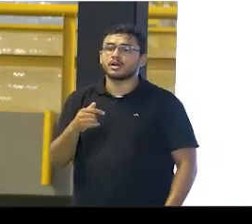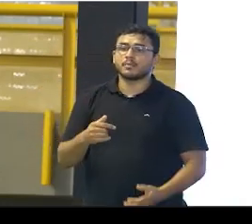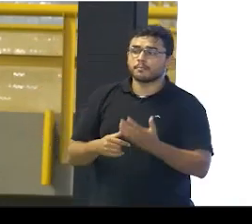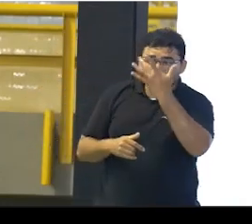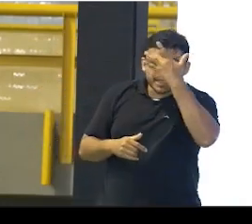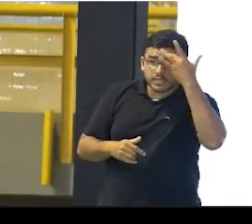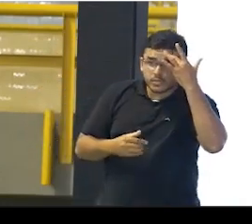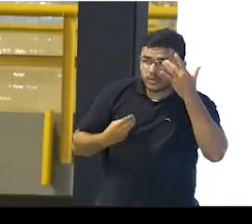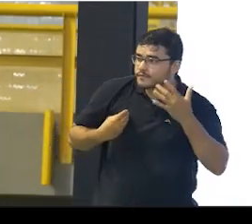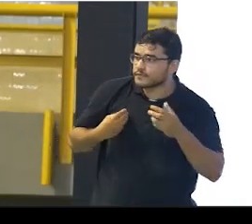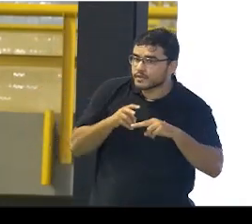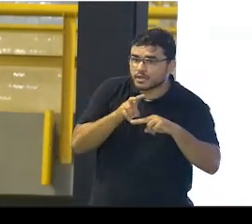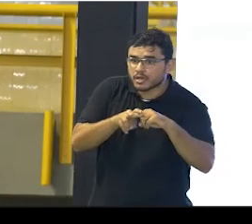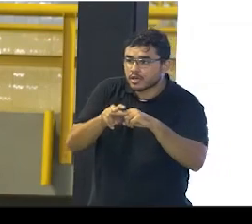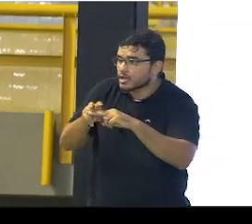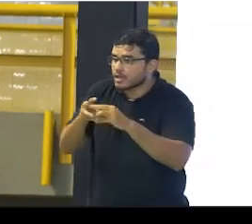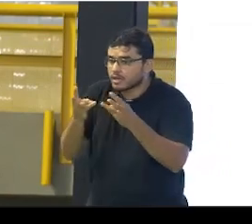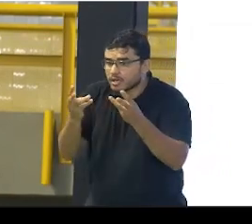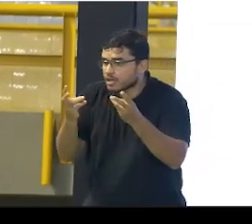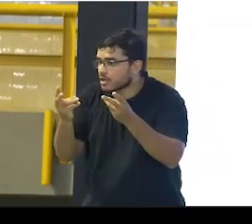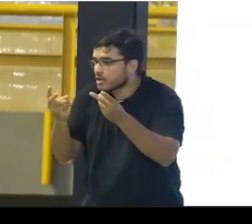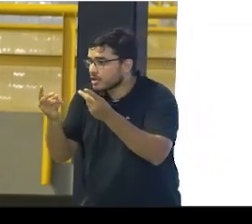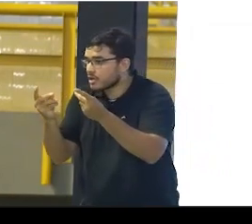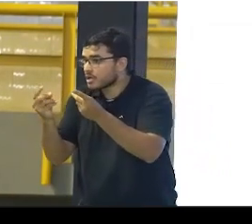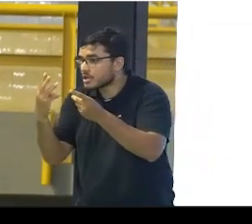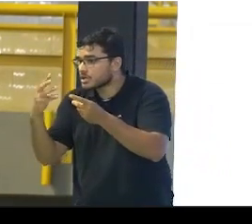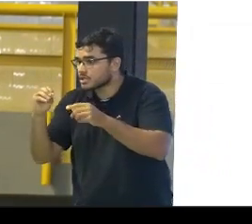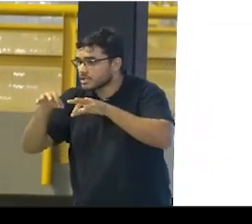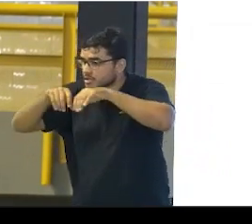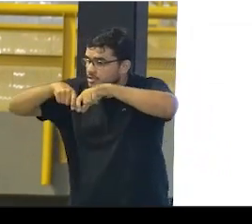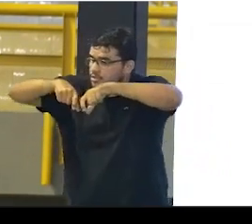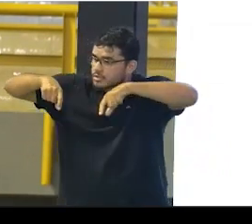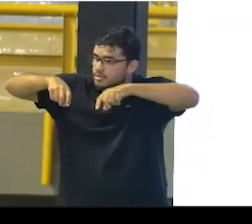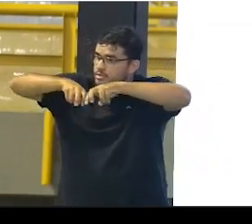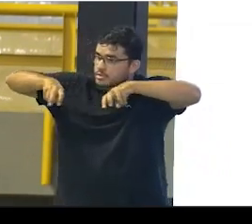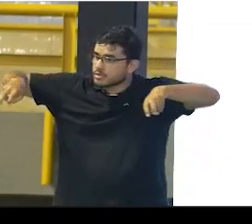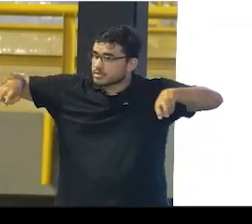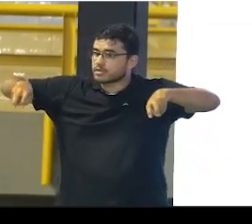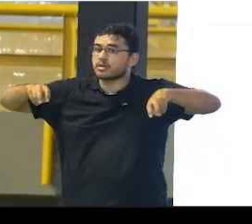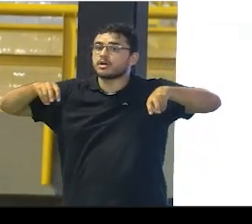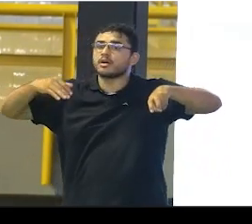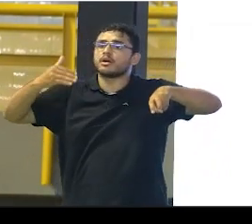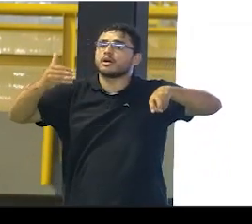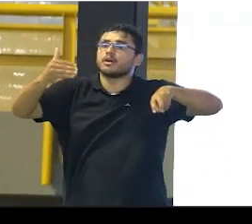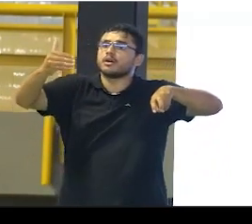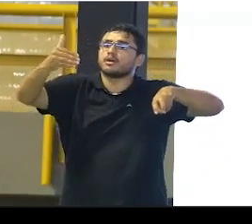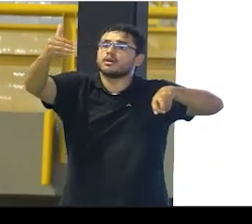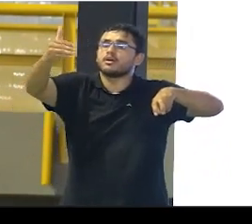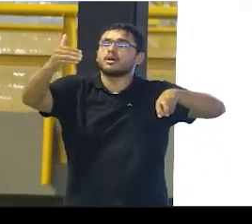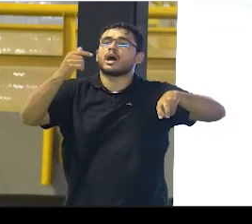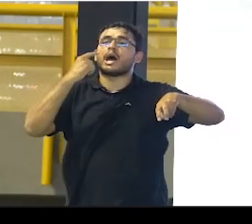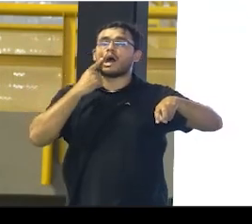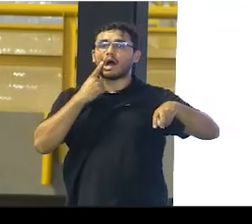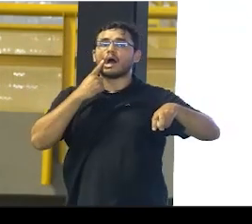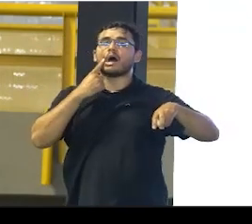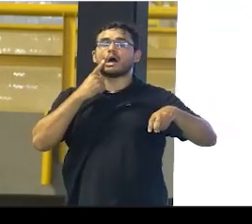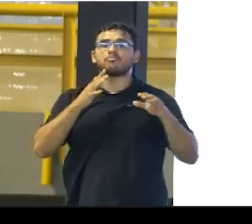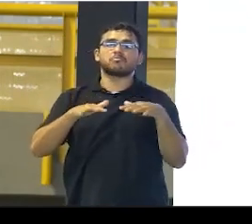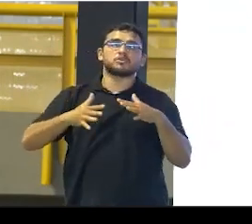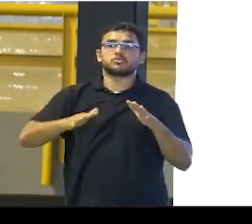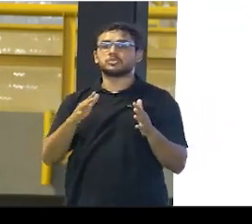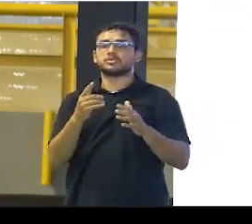Tudo bem? Bom, quando eu tenho um triângulo equilátero, o triângulo